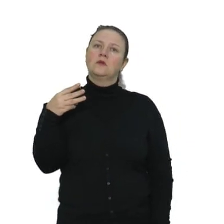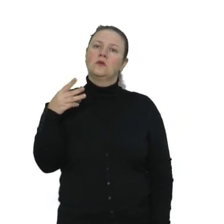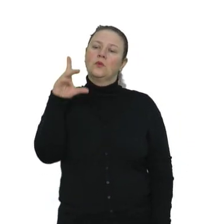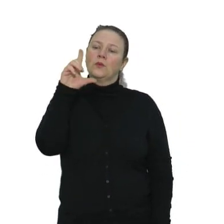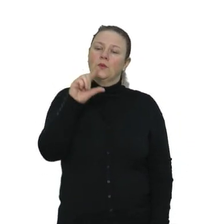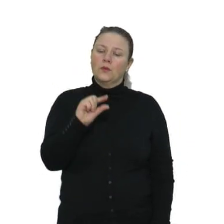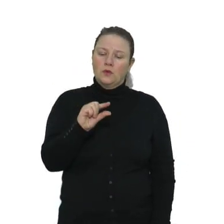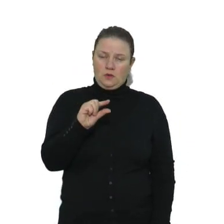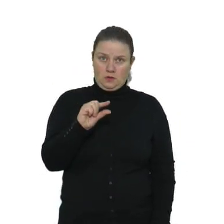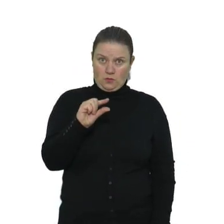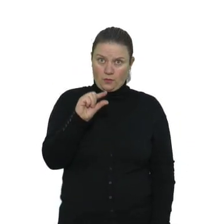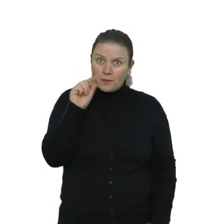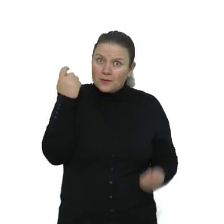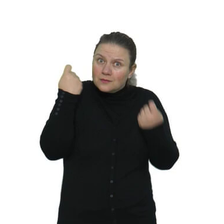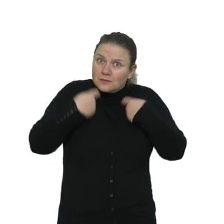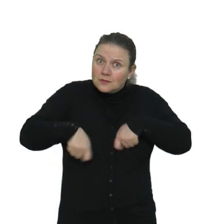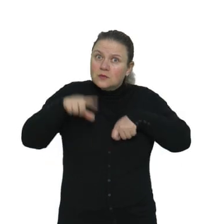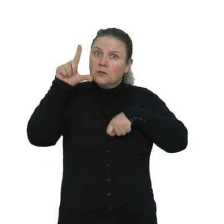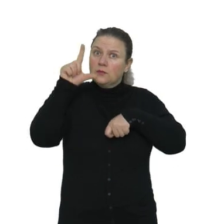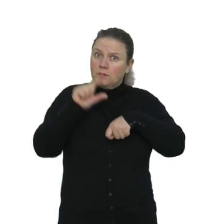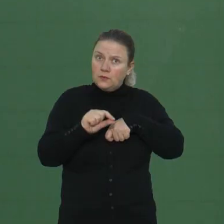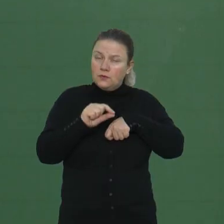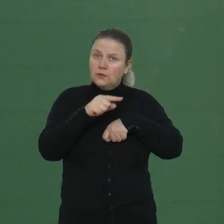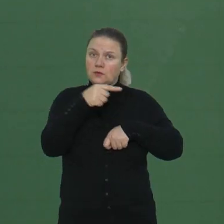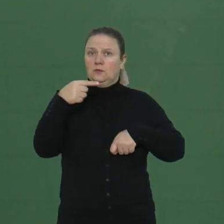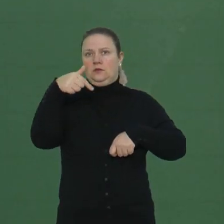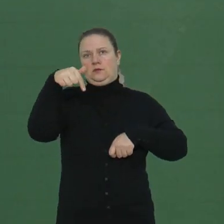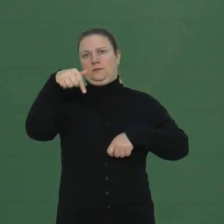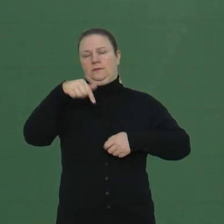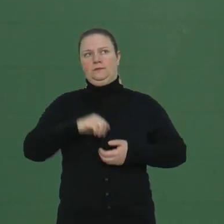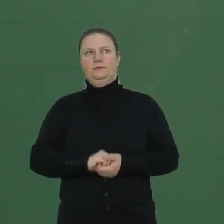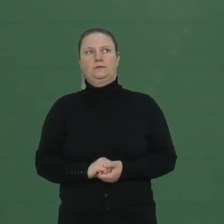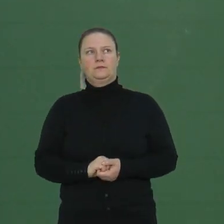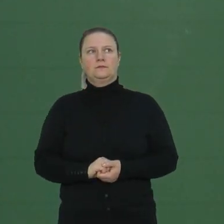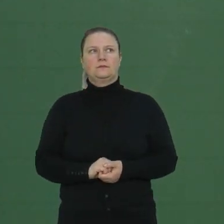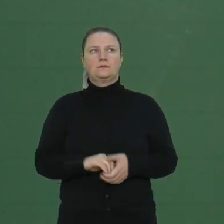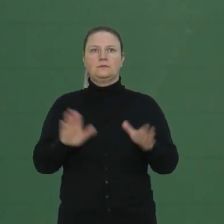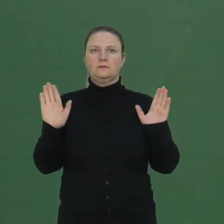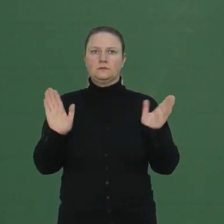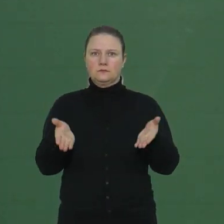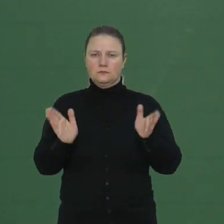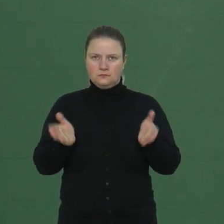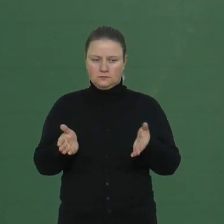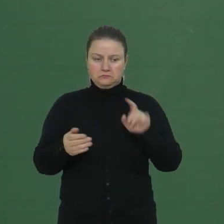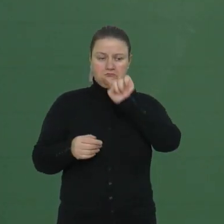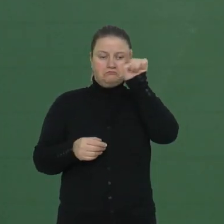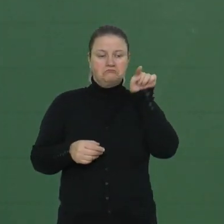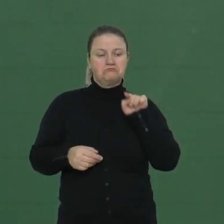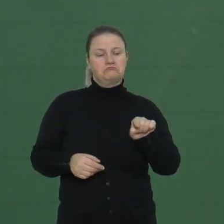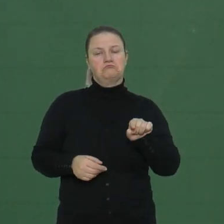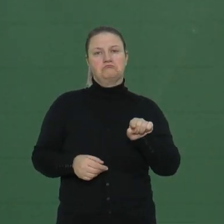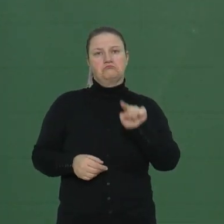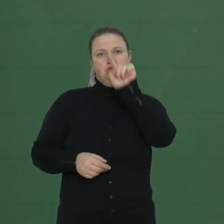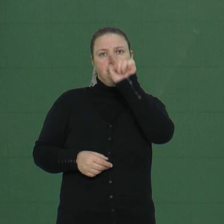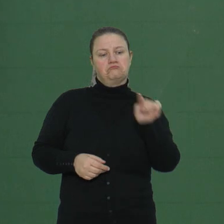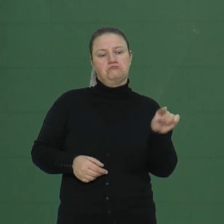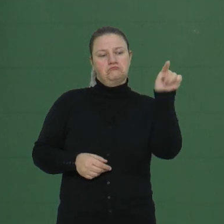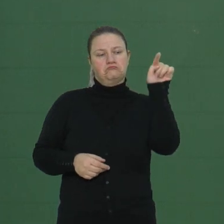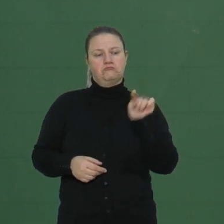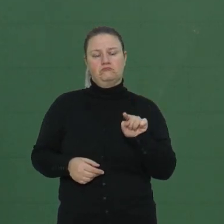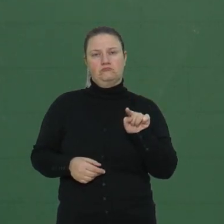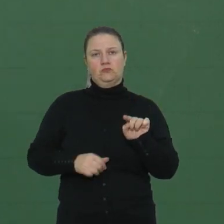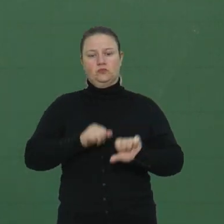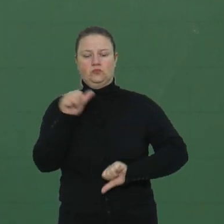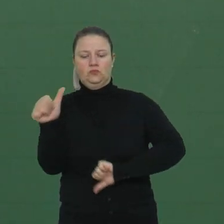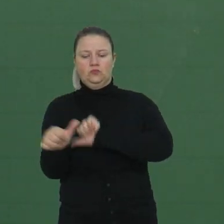que o menos 7, certo? Então, isolando a minha incógnita, o menos 3 vai passar o quê? Sendo mais